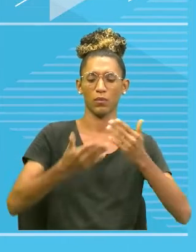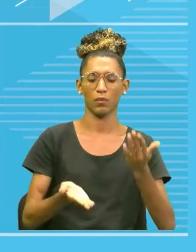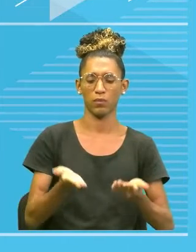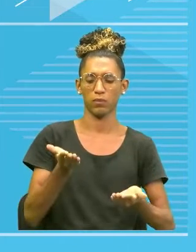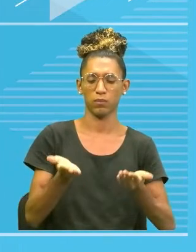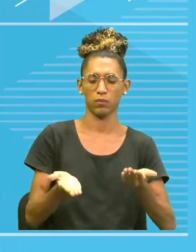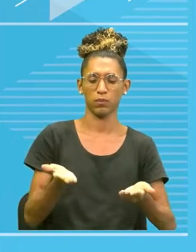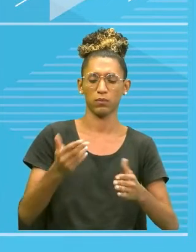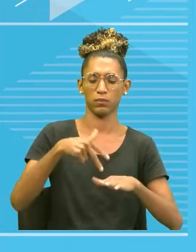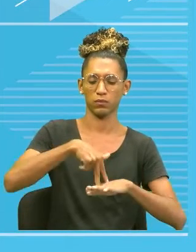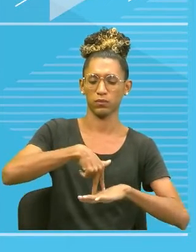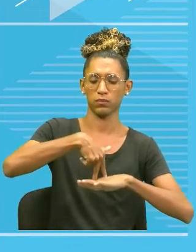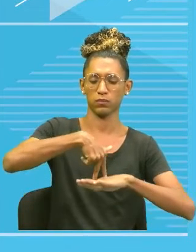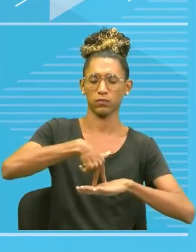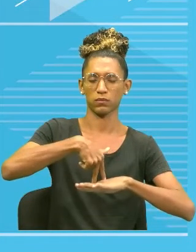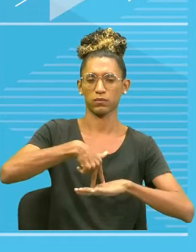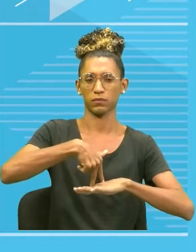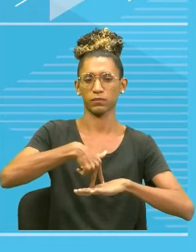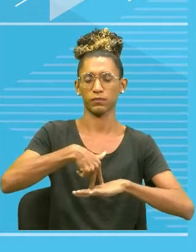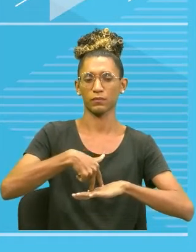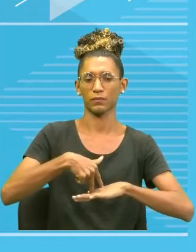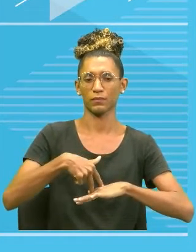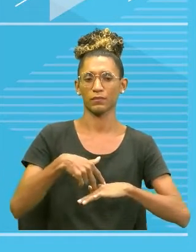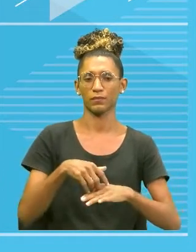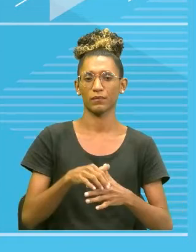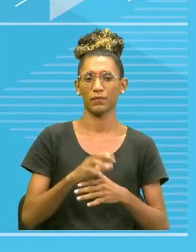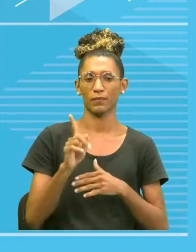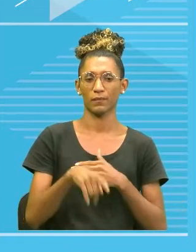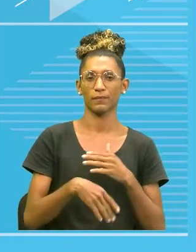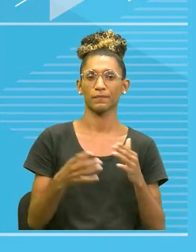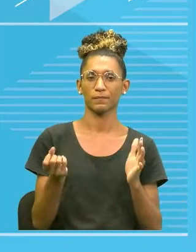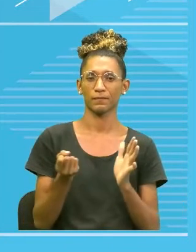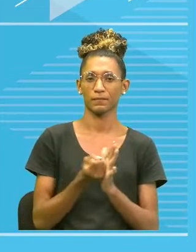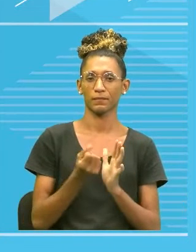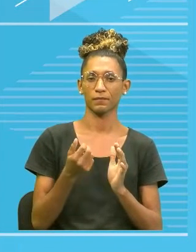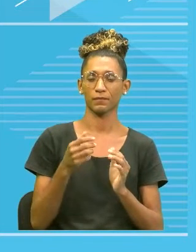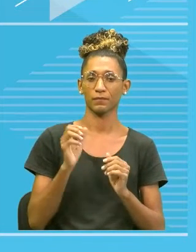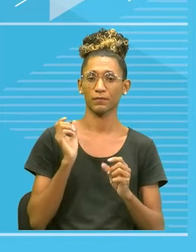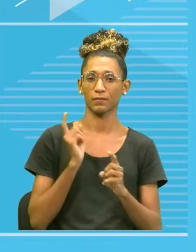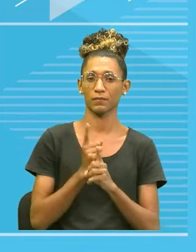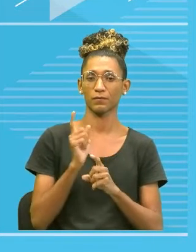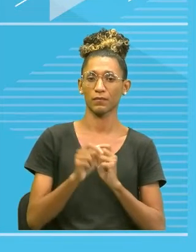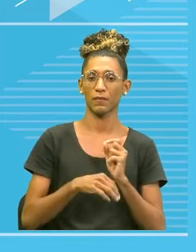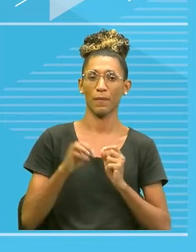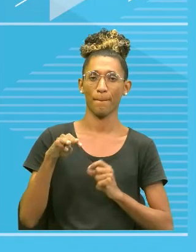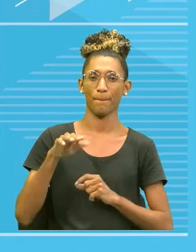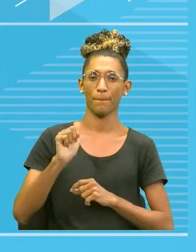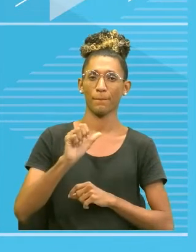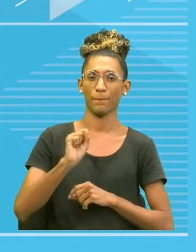quilos. Aquilo ali é a marcação da sua massa, tá bom? Ela é uma coisa que pertence a você.